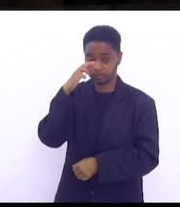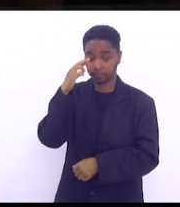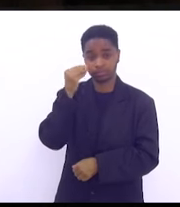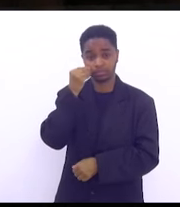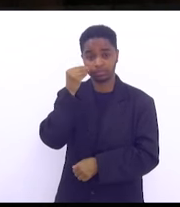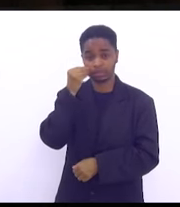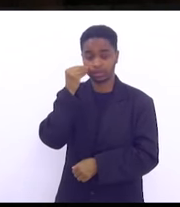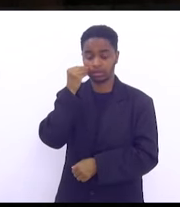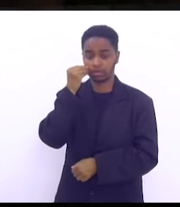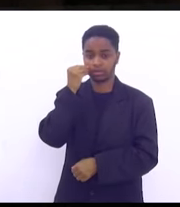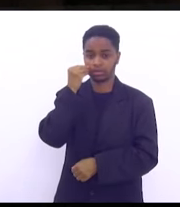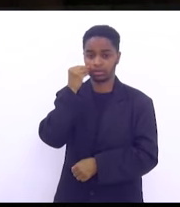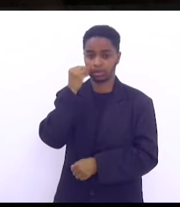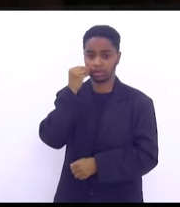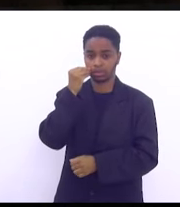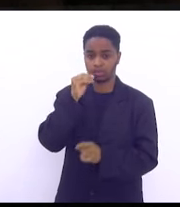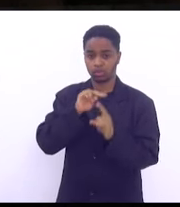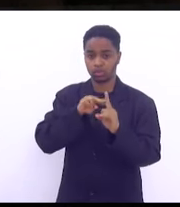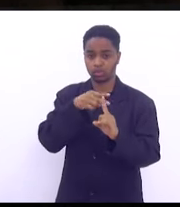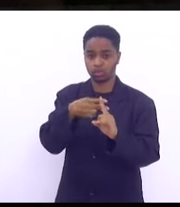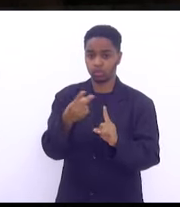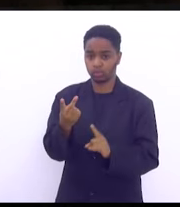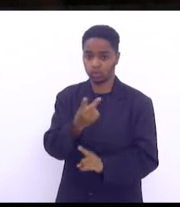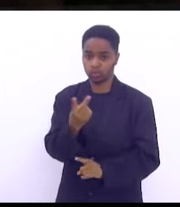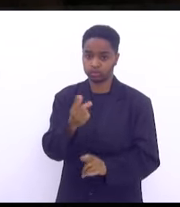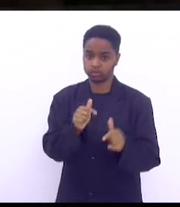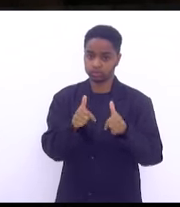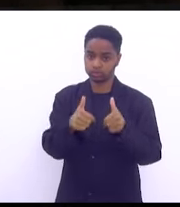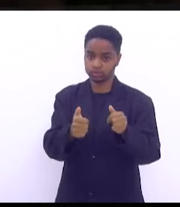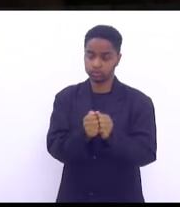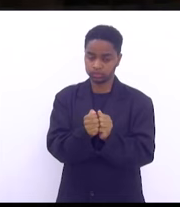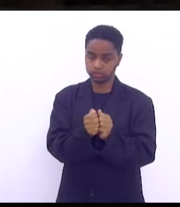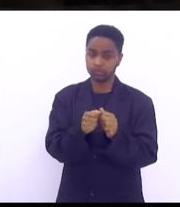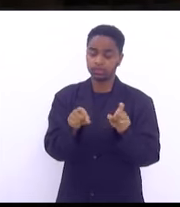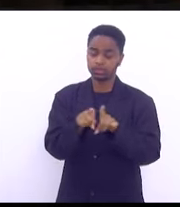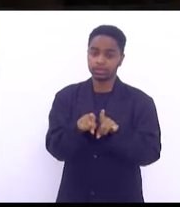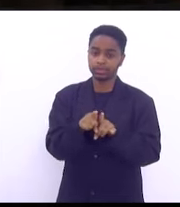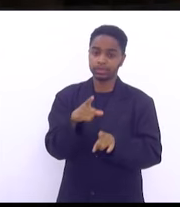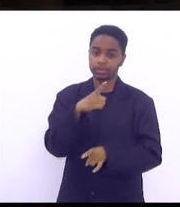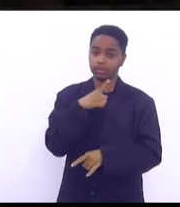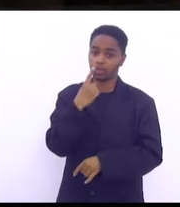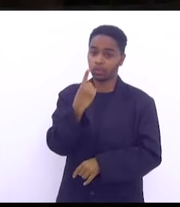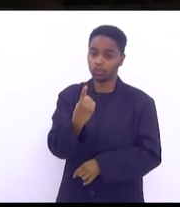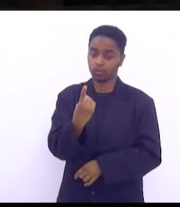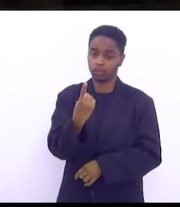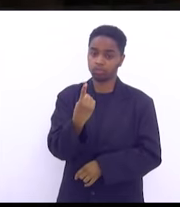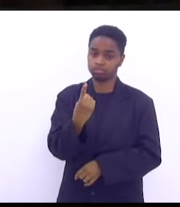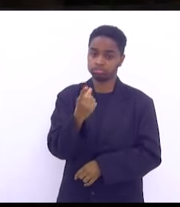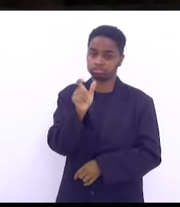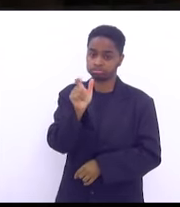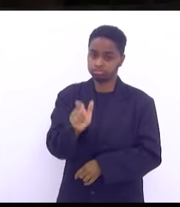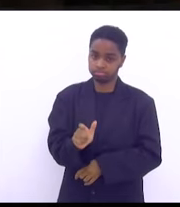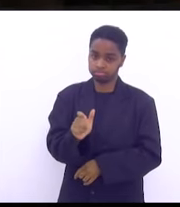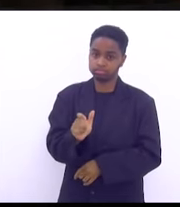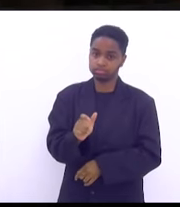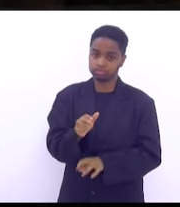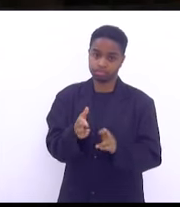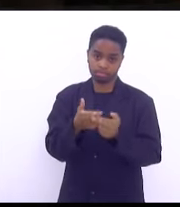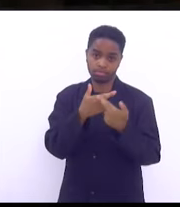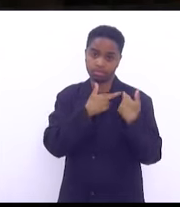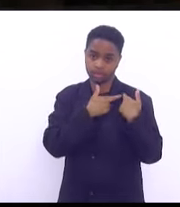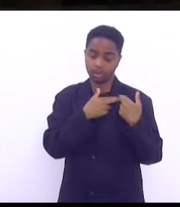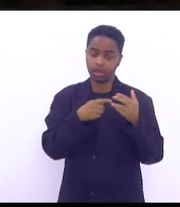ser dupla. E, pelo menos, nós termos alguém para demandar, reclamar